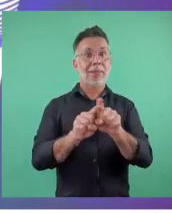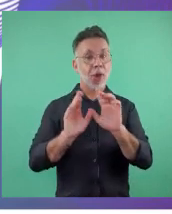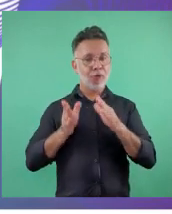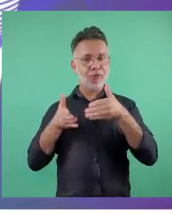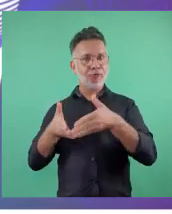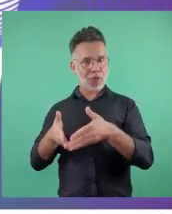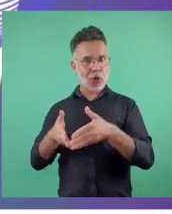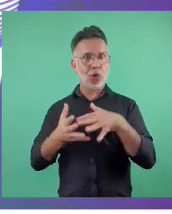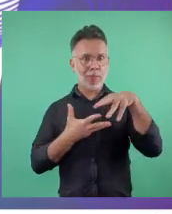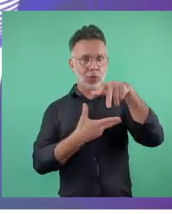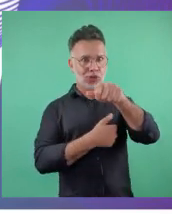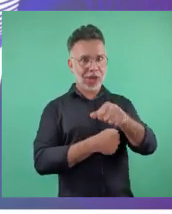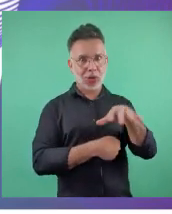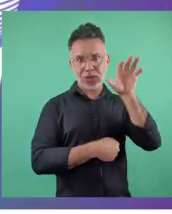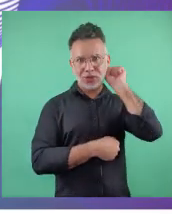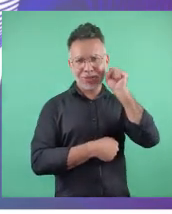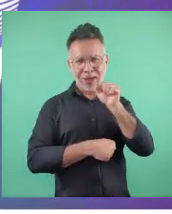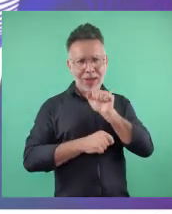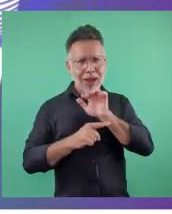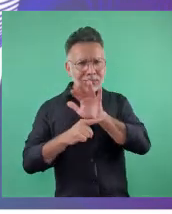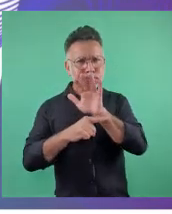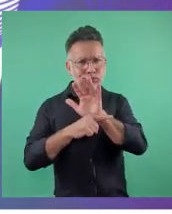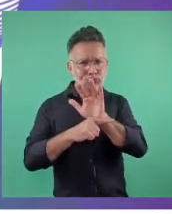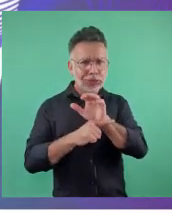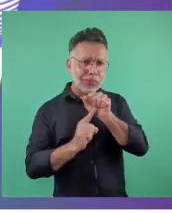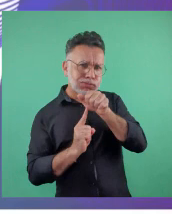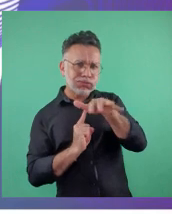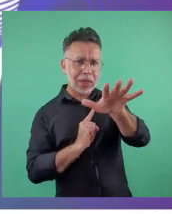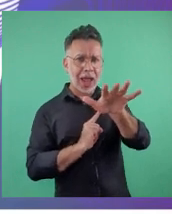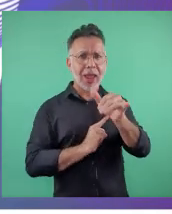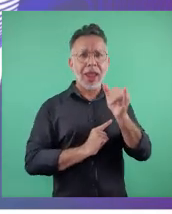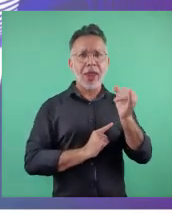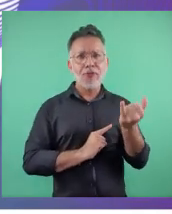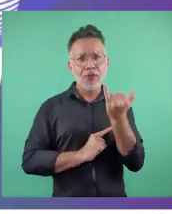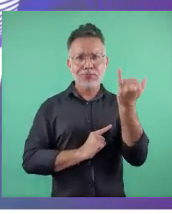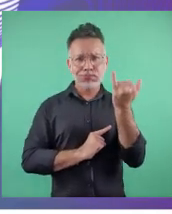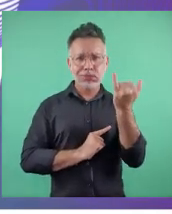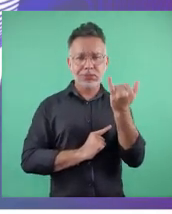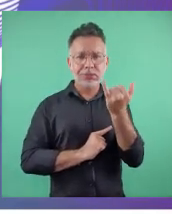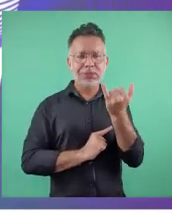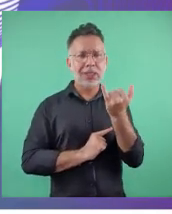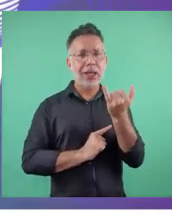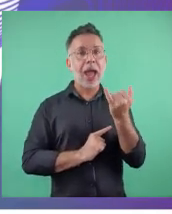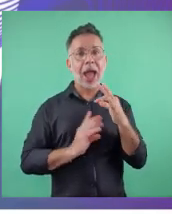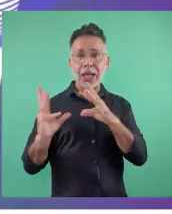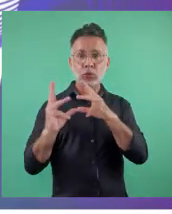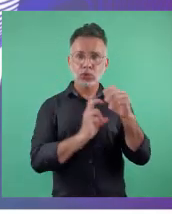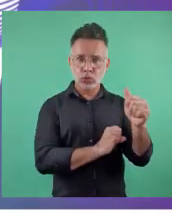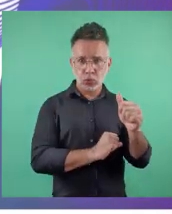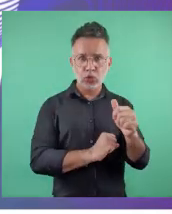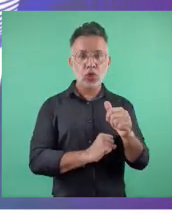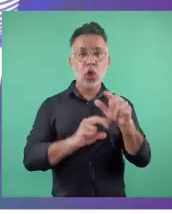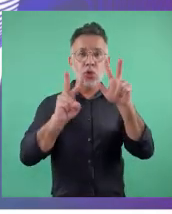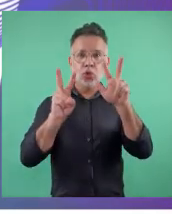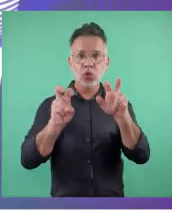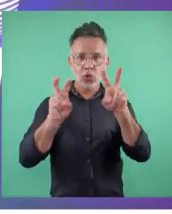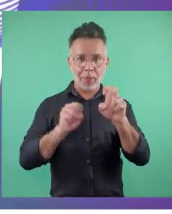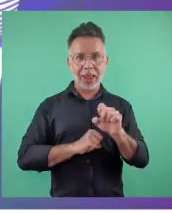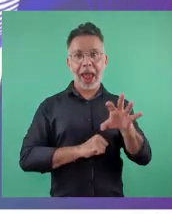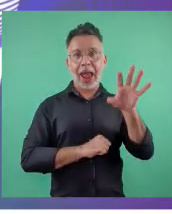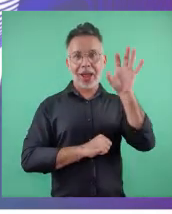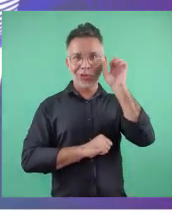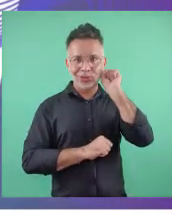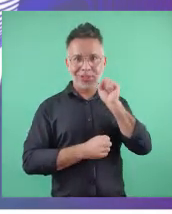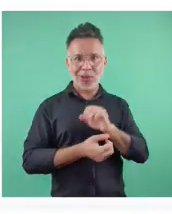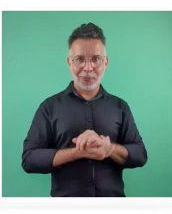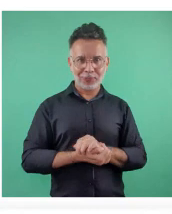Audição, ajudando a espalhar informações extremamente importantes e relevantes a todos sobre a audição. E eu vou